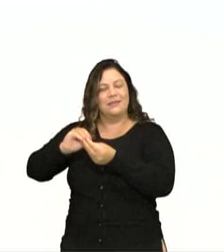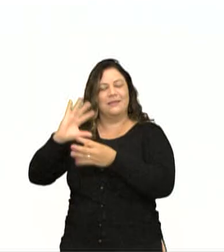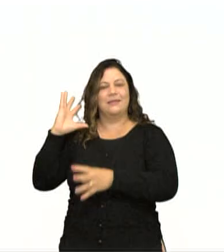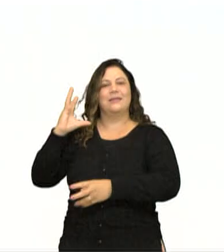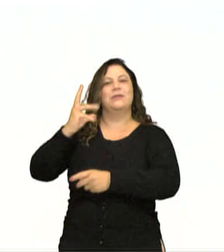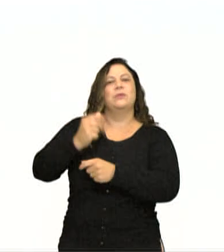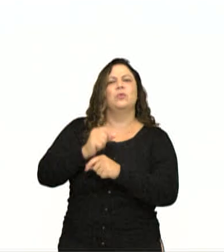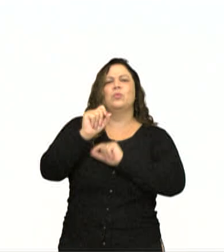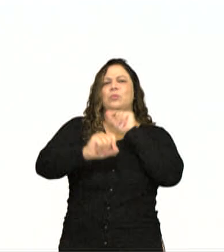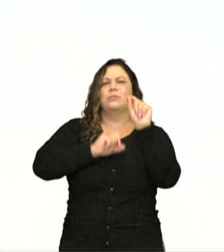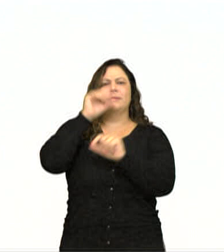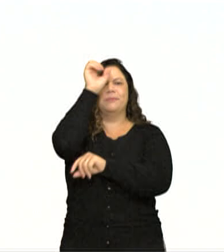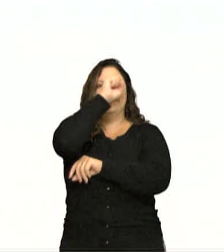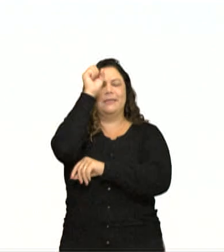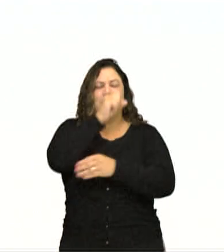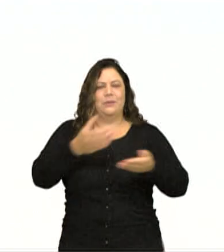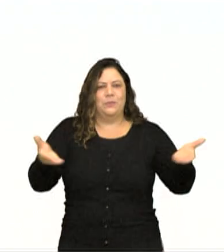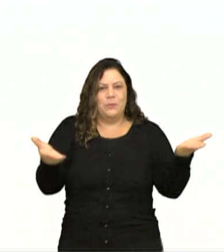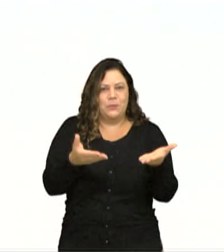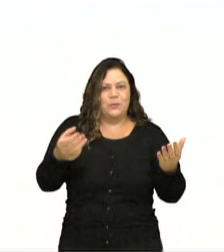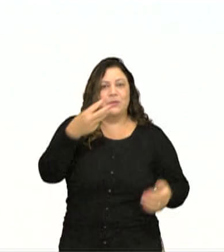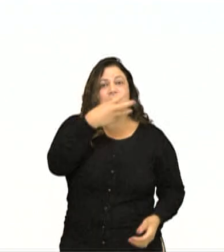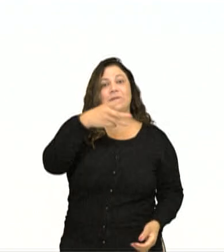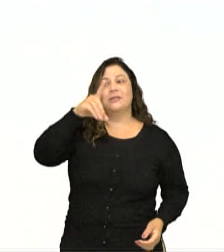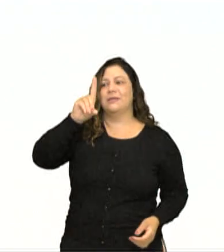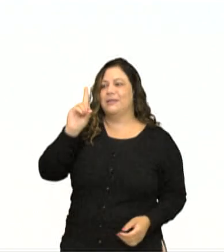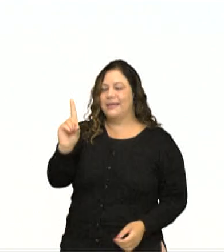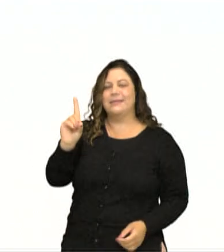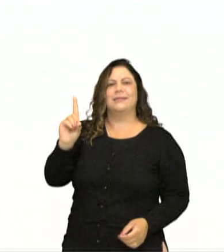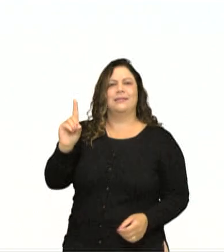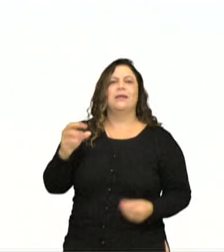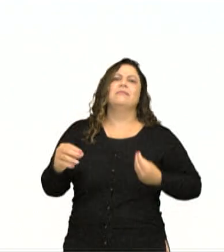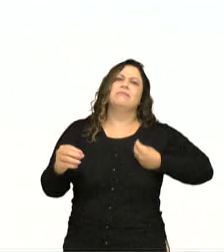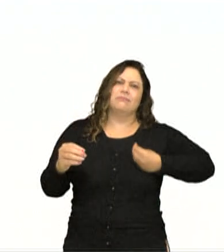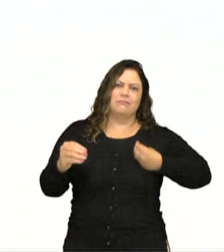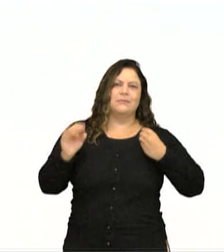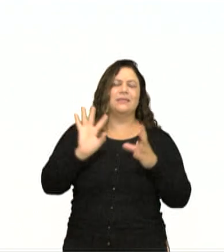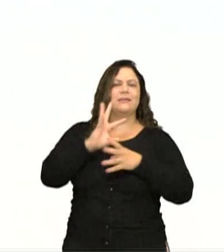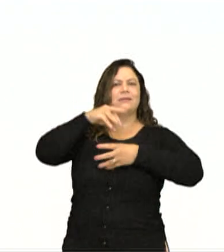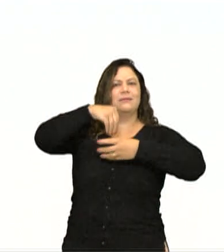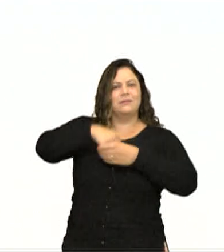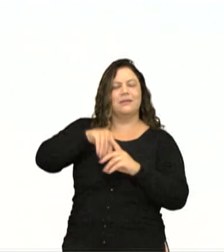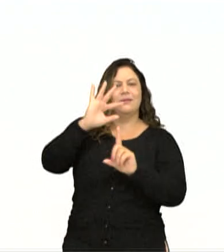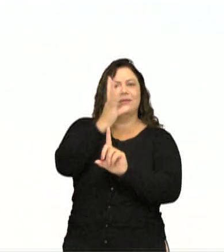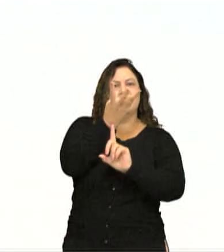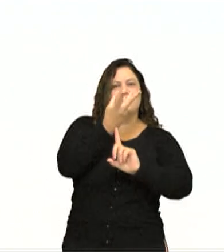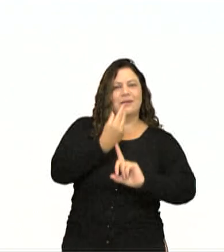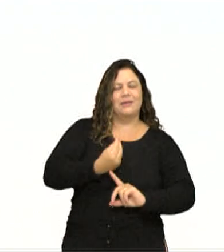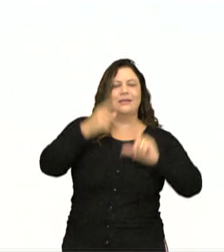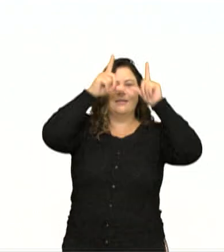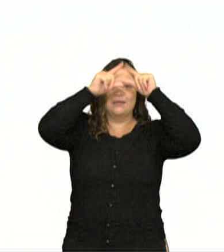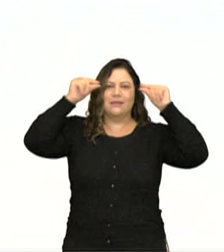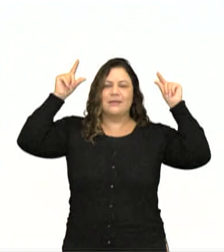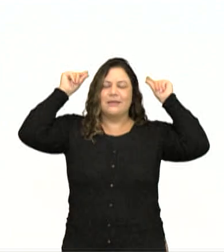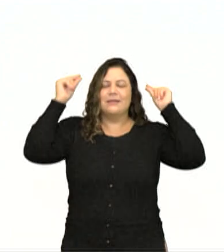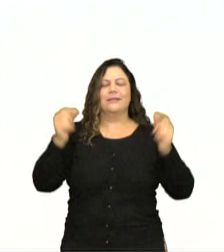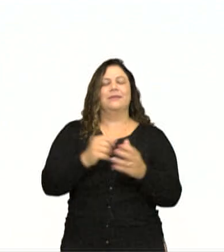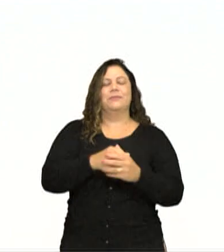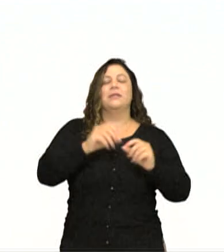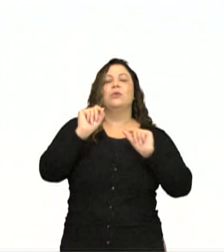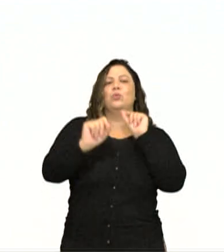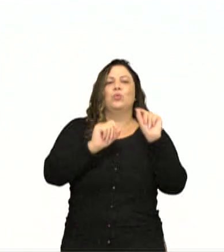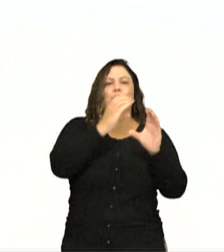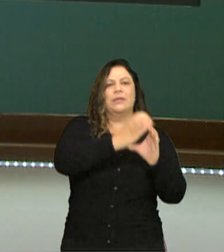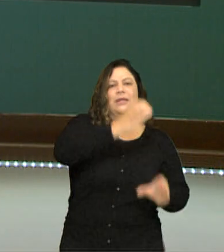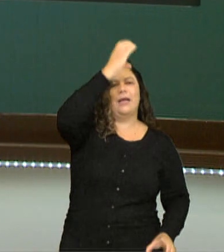né? Que as formas tridimensionais, elas estão, né, presentes na arte grega romana. Então, estão presentes através das colunas,